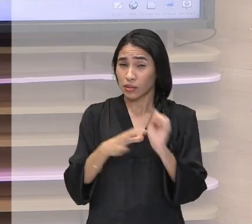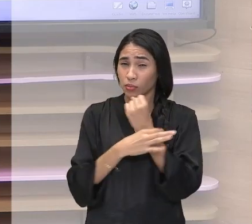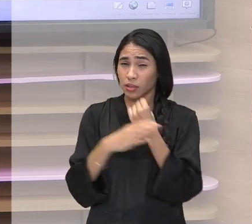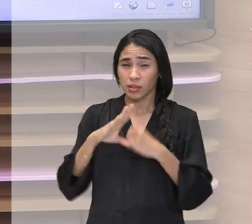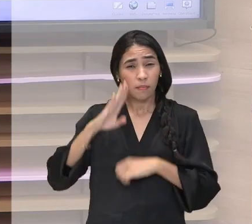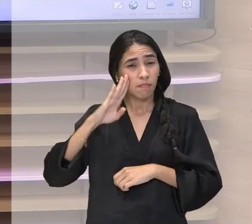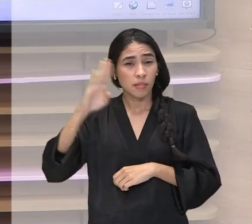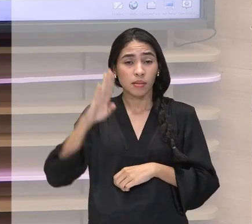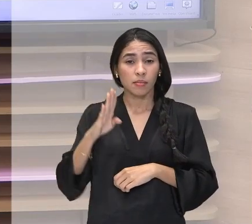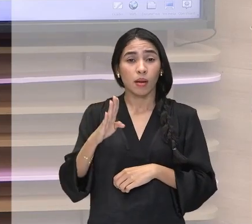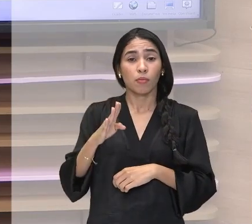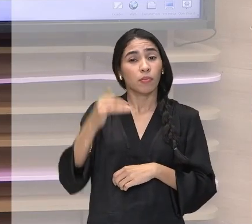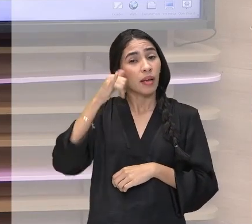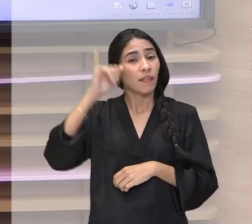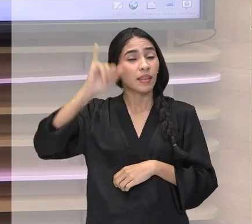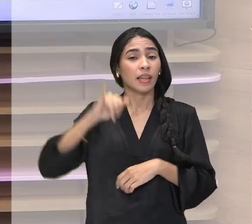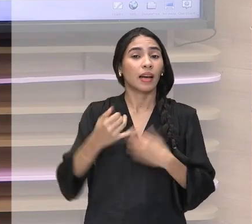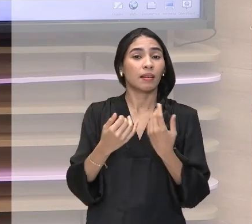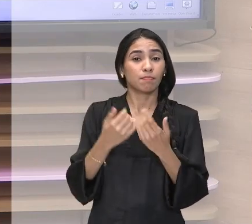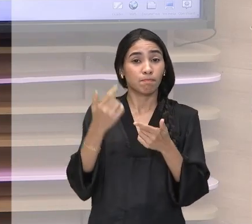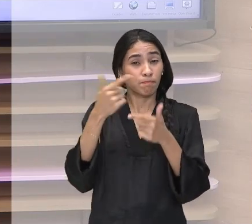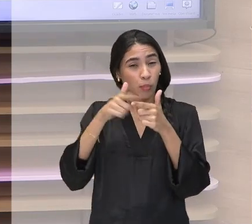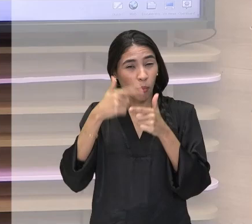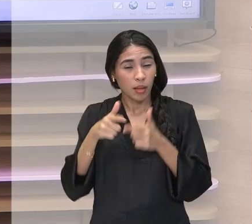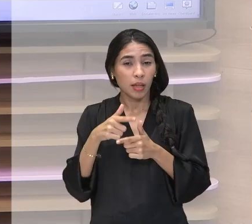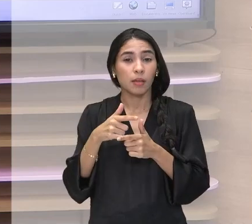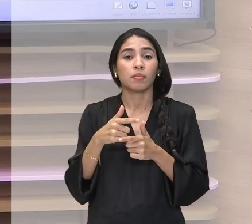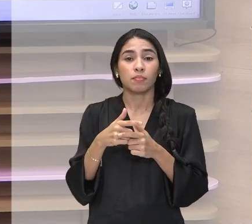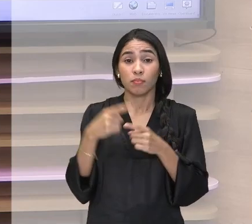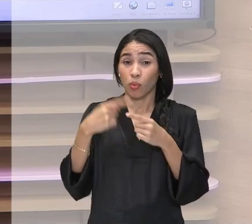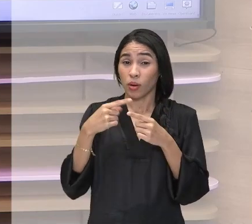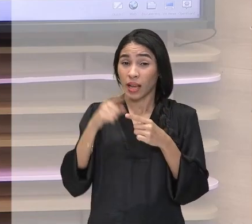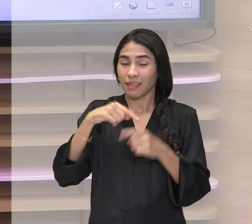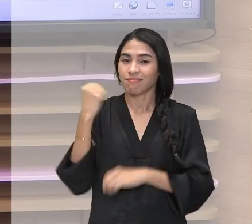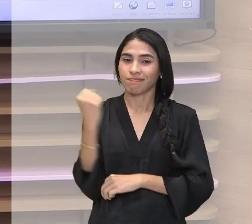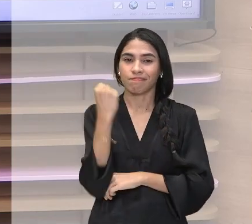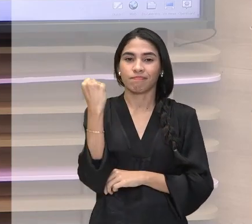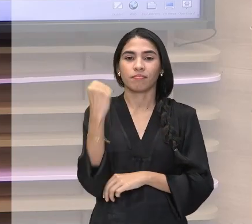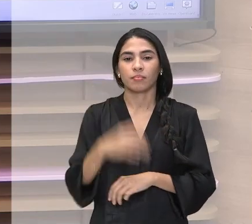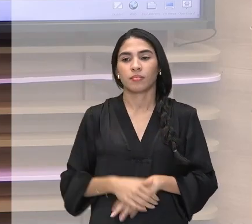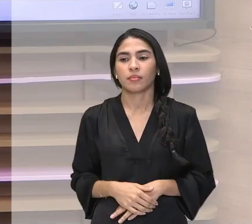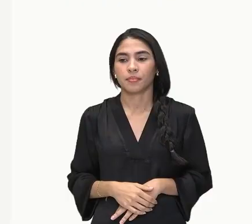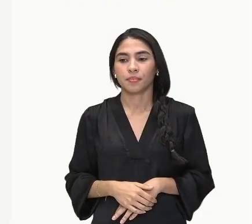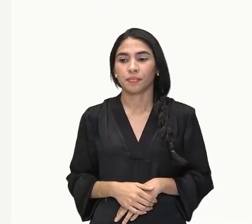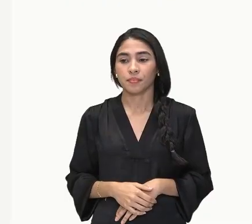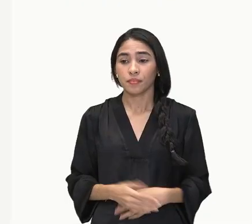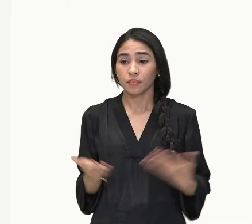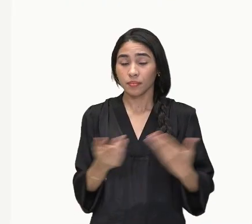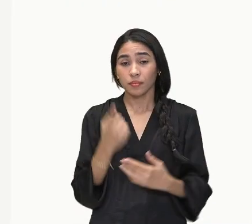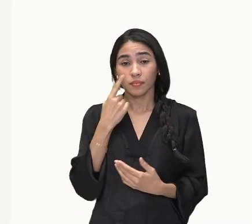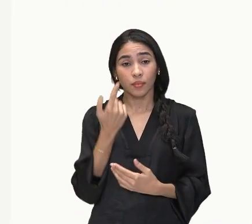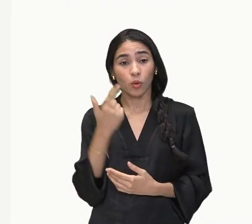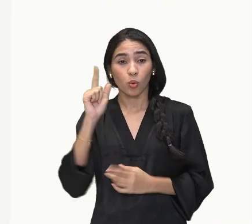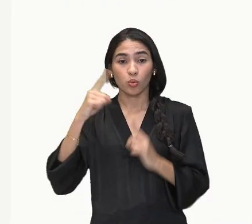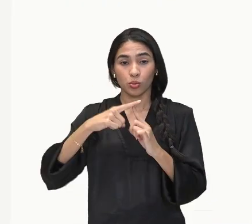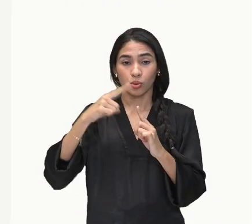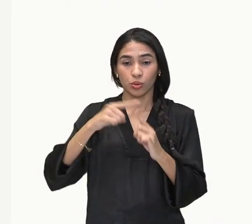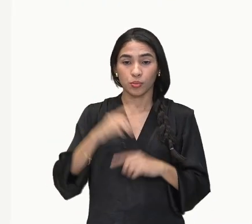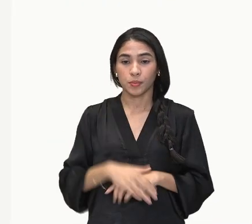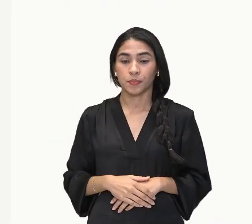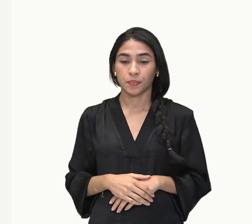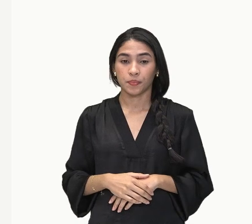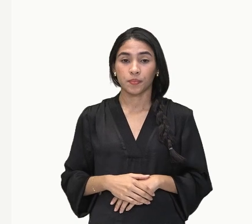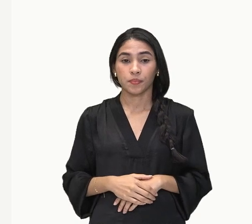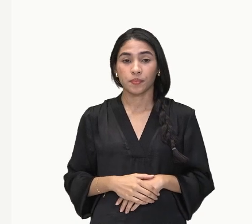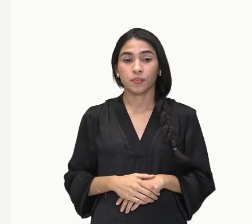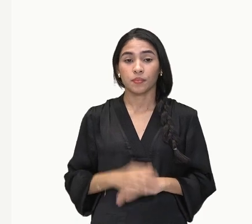acidentes, porque se tiver acidentes a gente sabe que é sempre muito grave. E aí a gente vai observar agora um outro tipo de energia, que